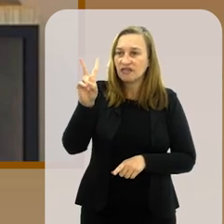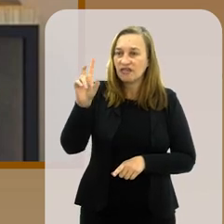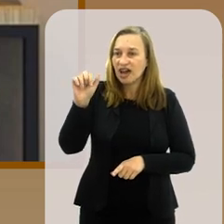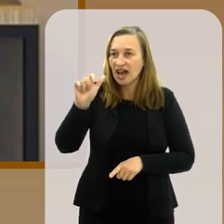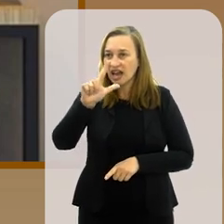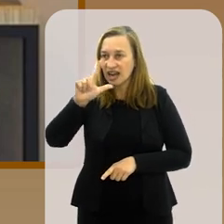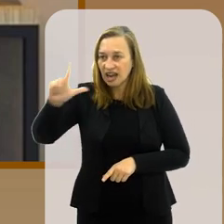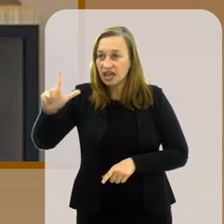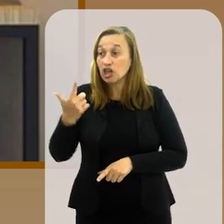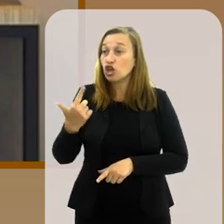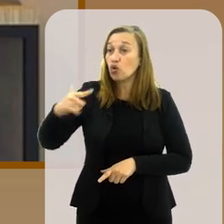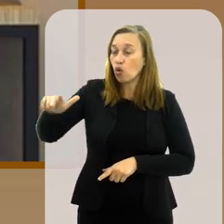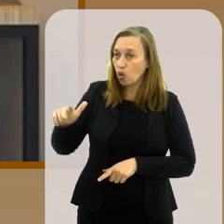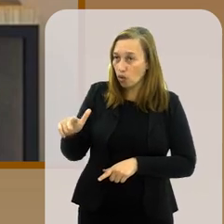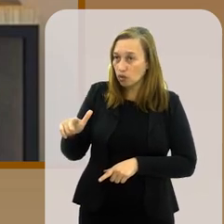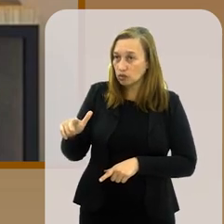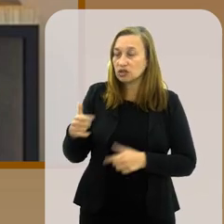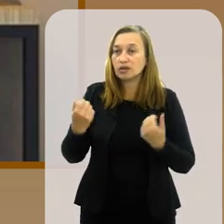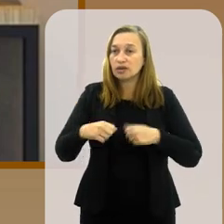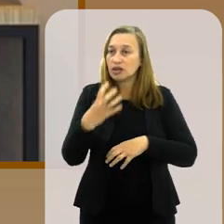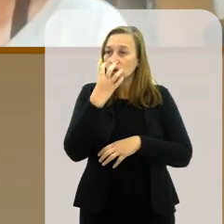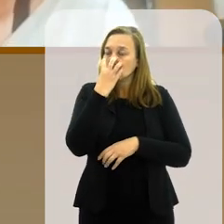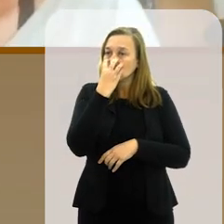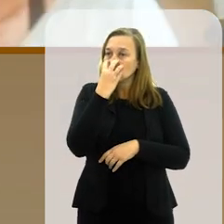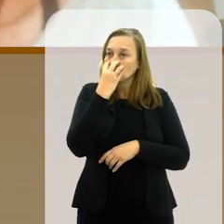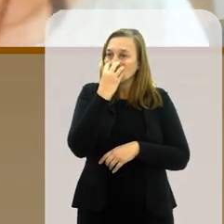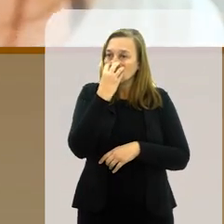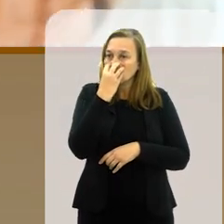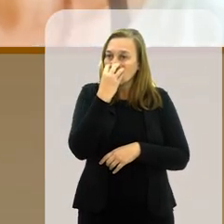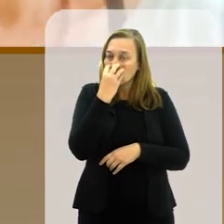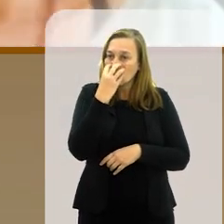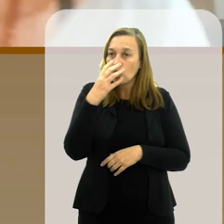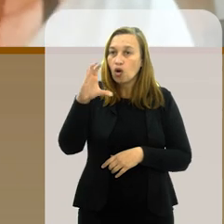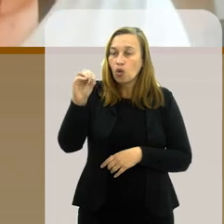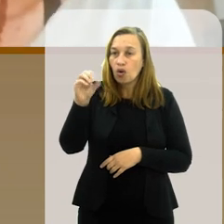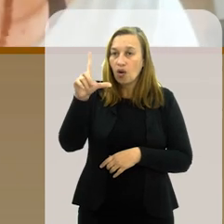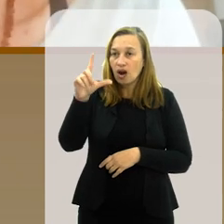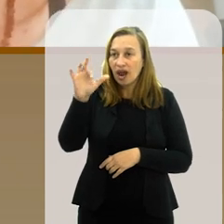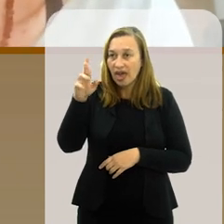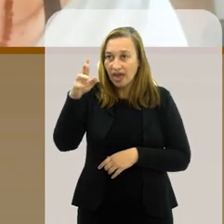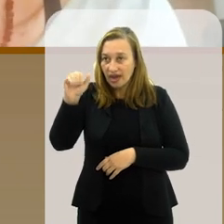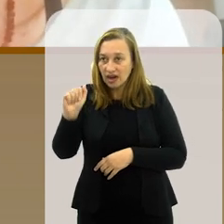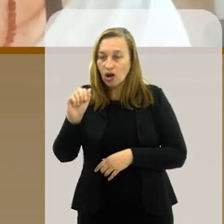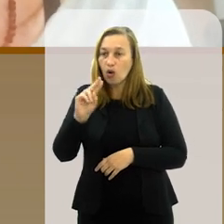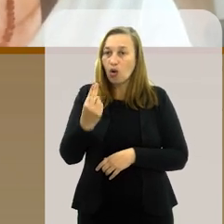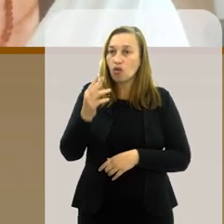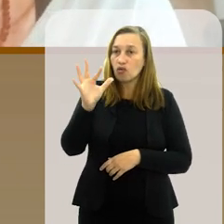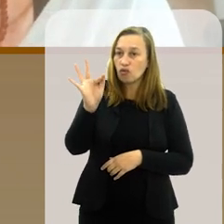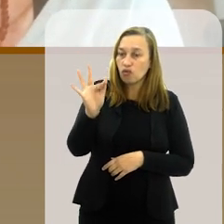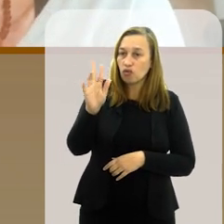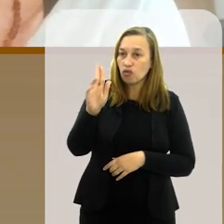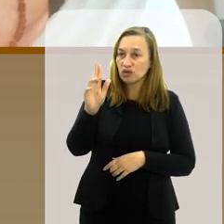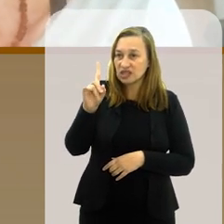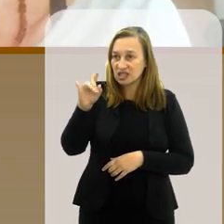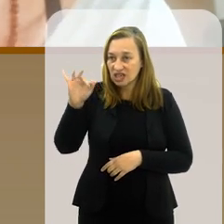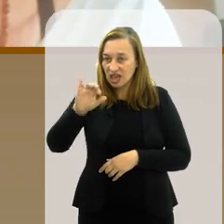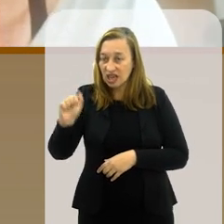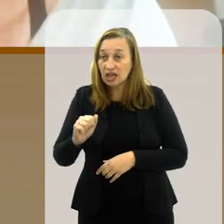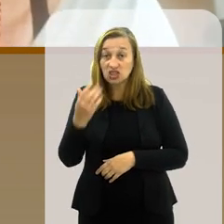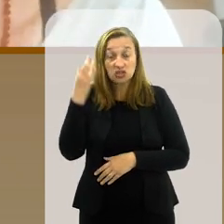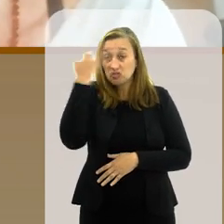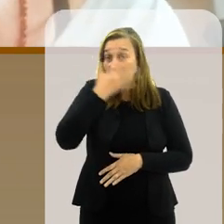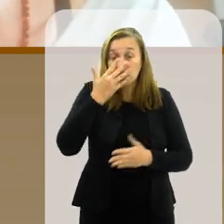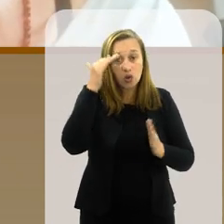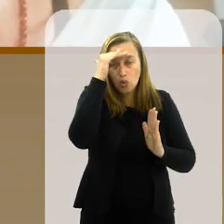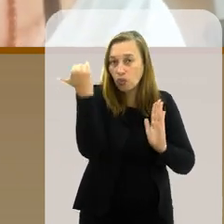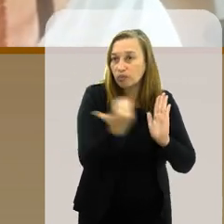na coleira, na focinheira, prever uma série de outras medidas e que, infelizmente, a gente não vê sendo